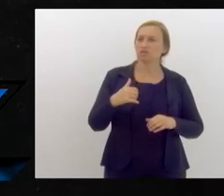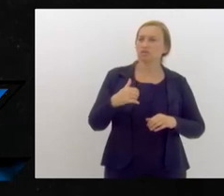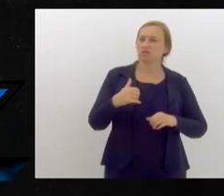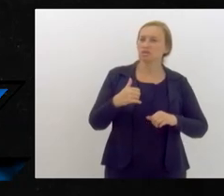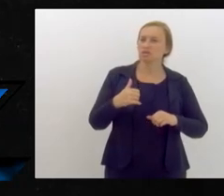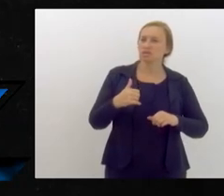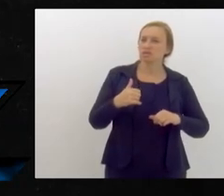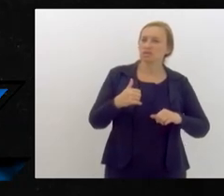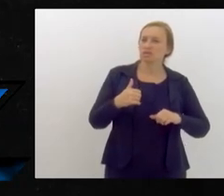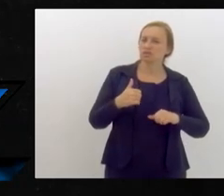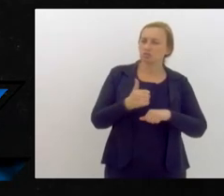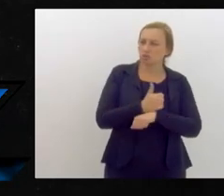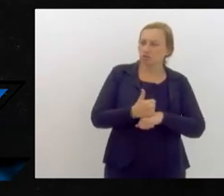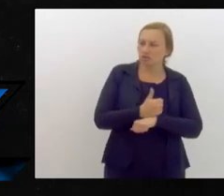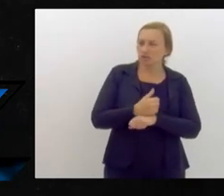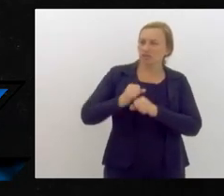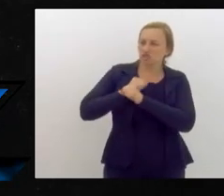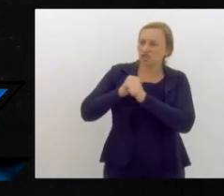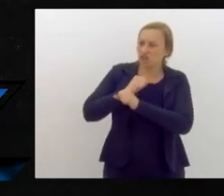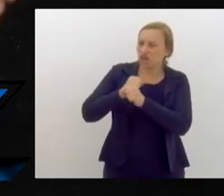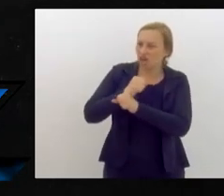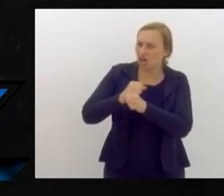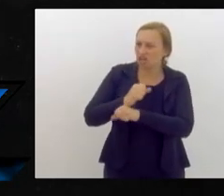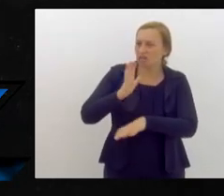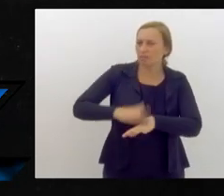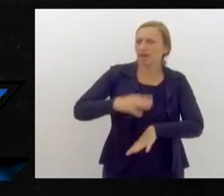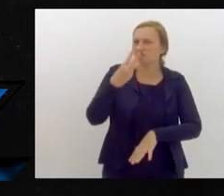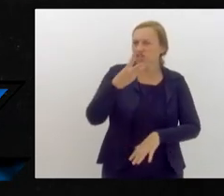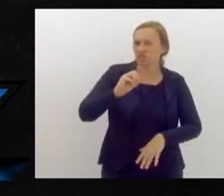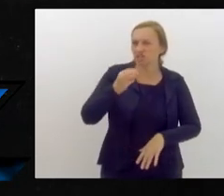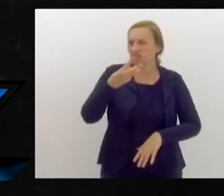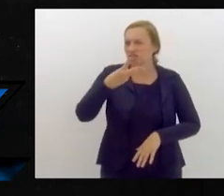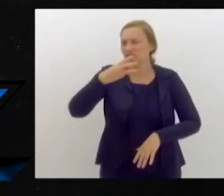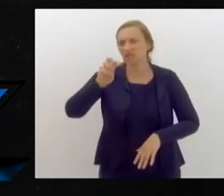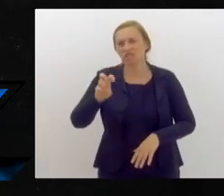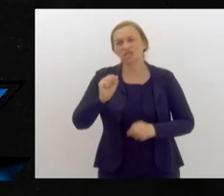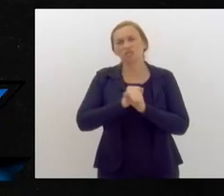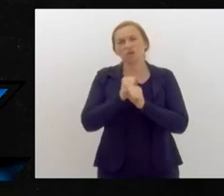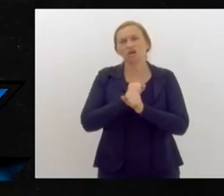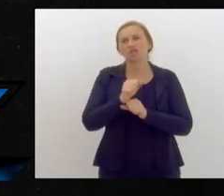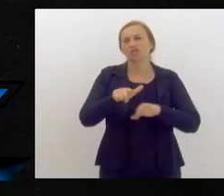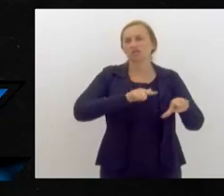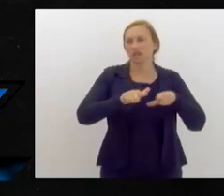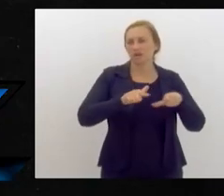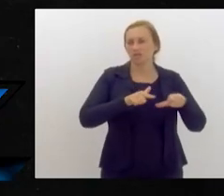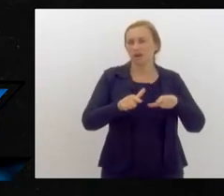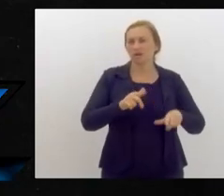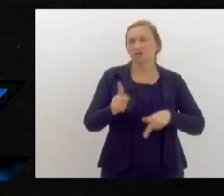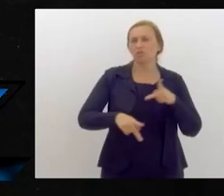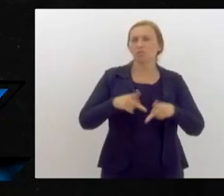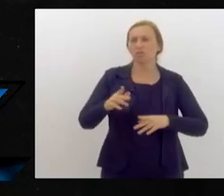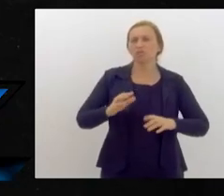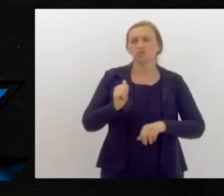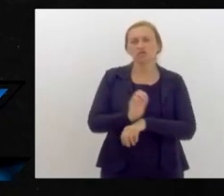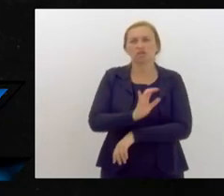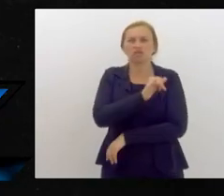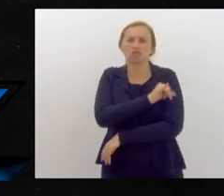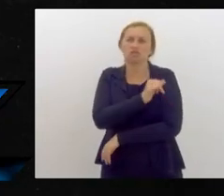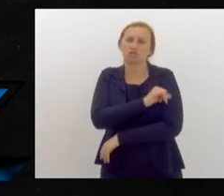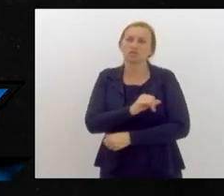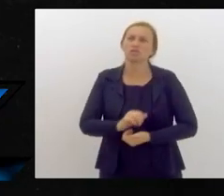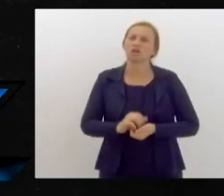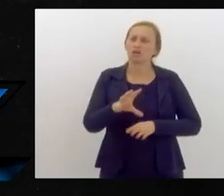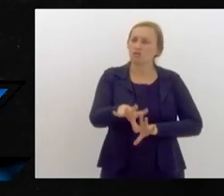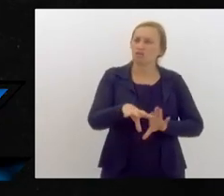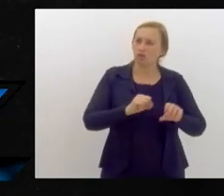durante uma vida inteira mais de 30 35 anos de serviços prestados ao povo do Estado do Rio de Janeiro a